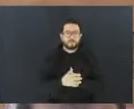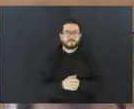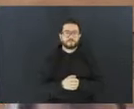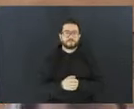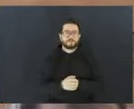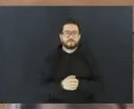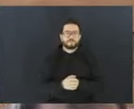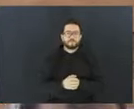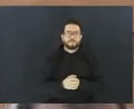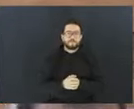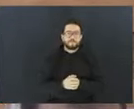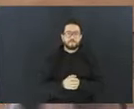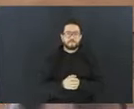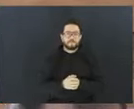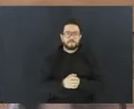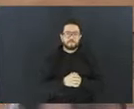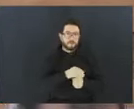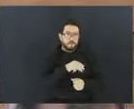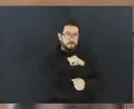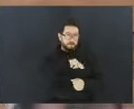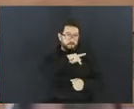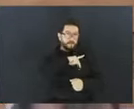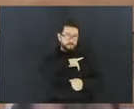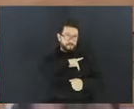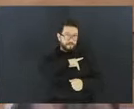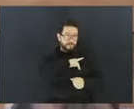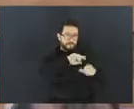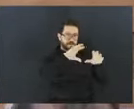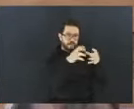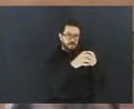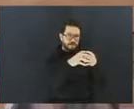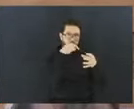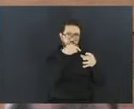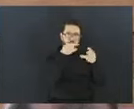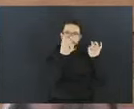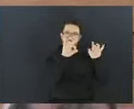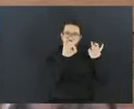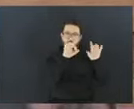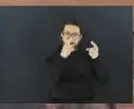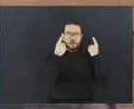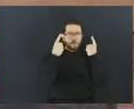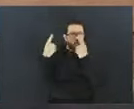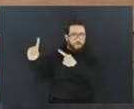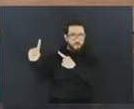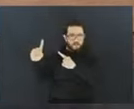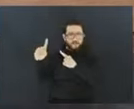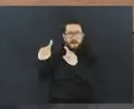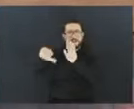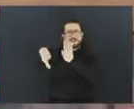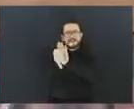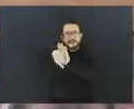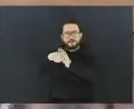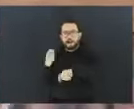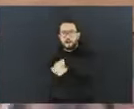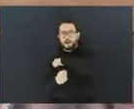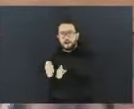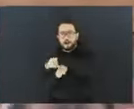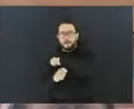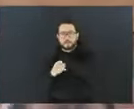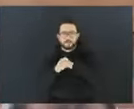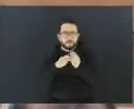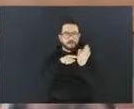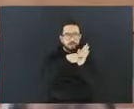do Estado do Paraná, por meio do Grupo de Atuação Especial de Combate ao Crime Organizado, GAECO, divulgou o levantamento do número de mortes